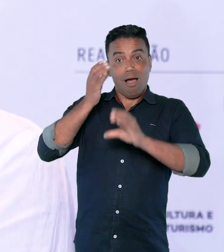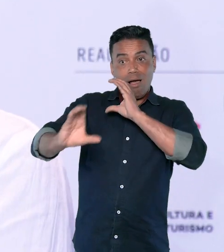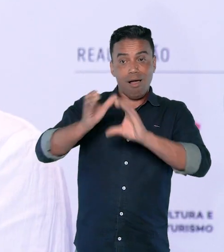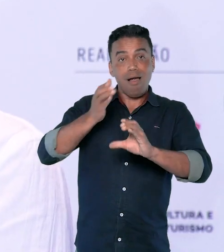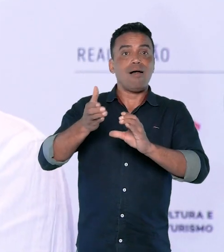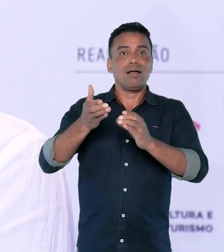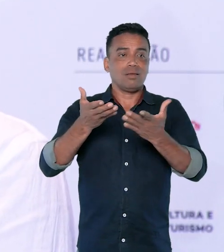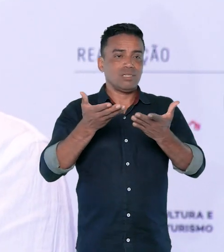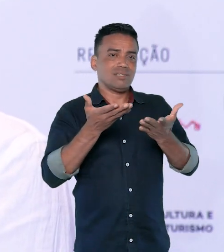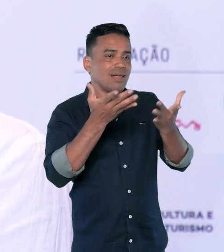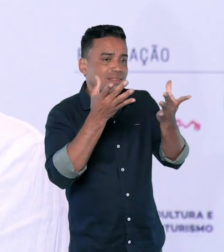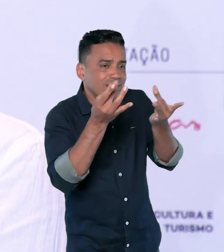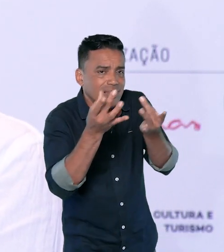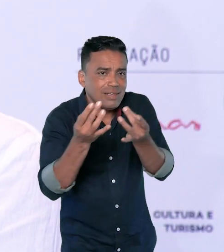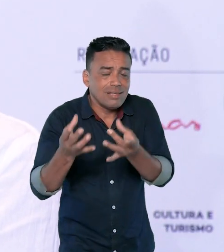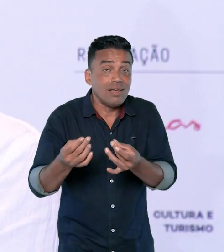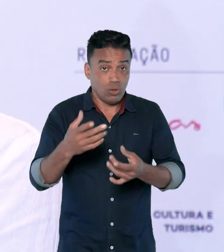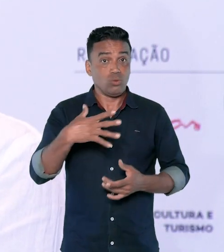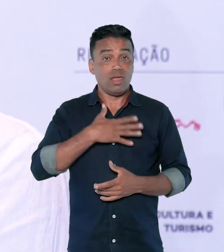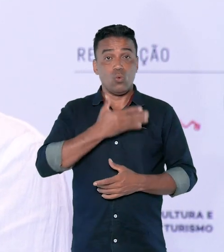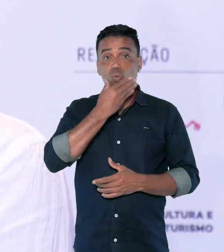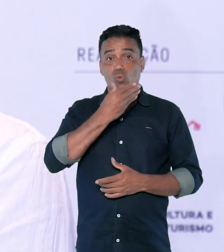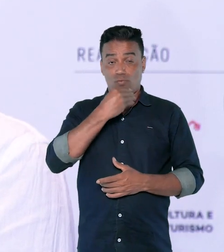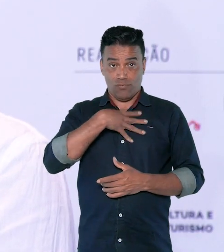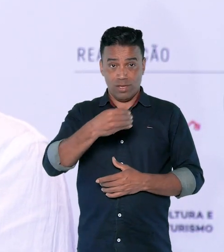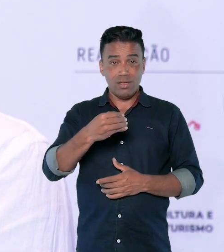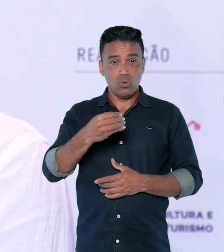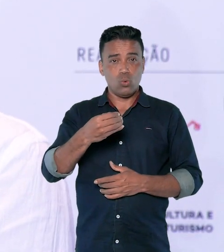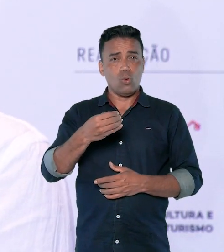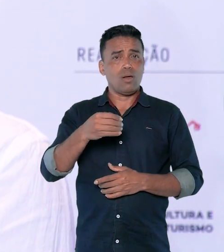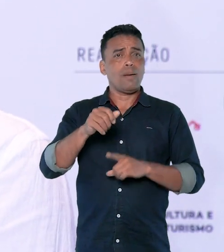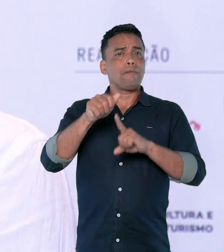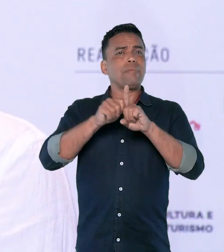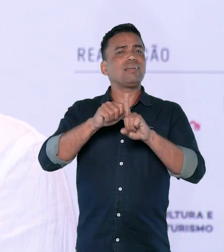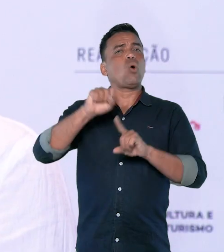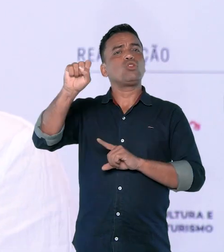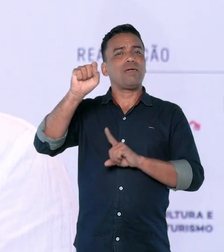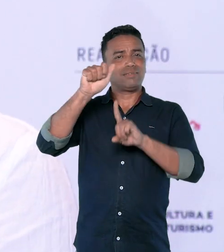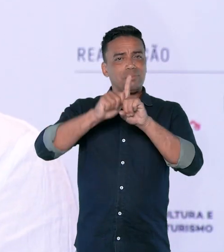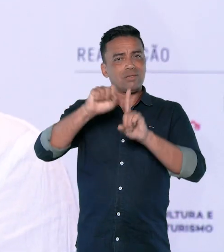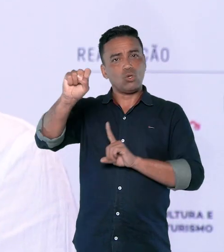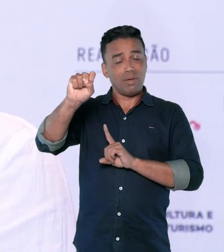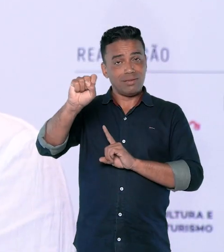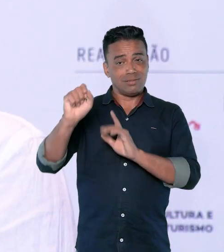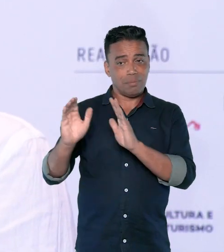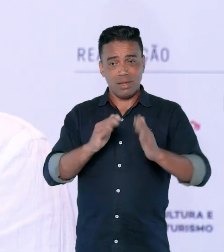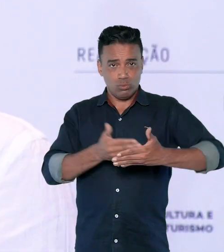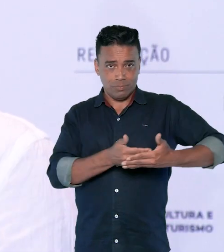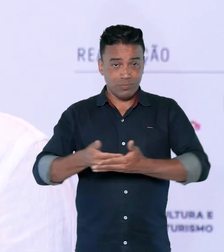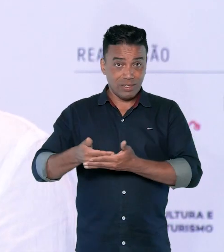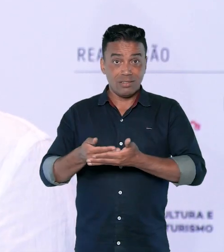com texturas. Né? Eu tenho um filho pequeno de 8 meses, que está agora na fase da